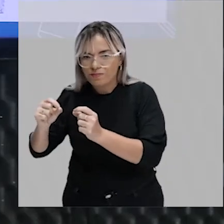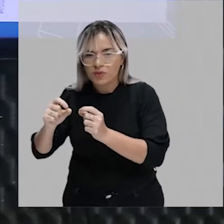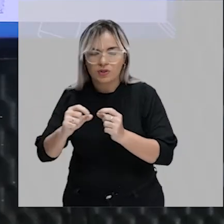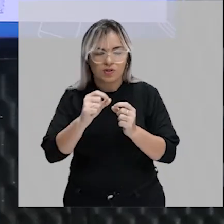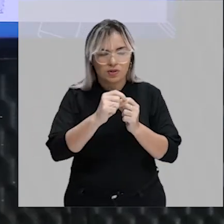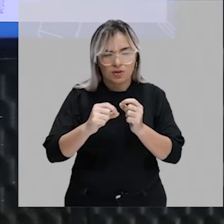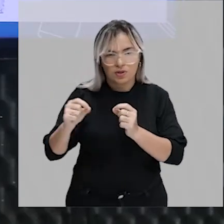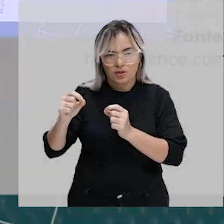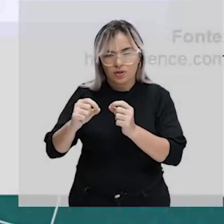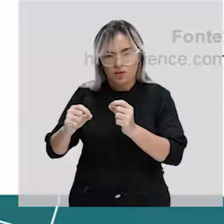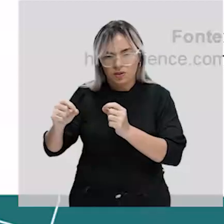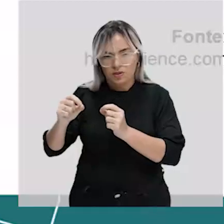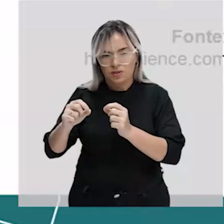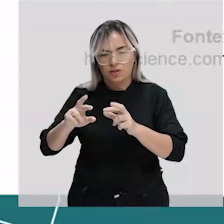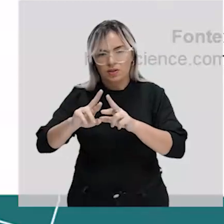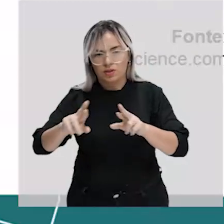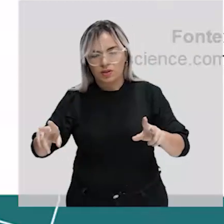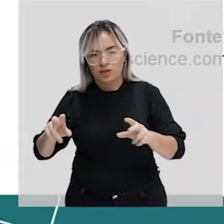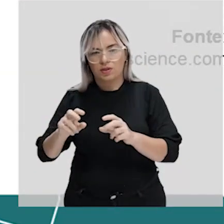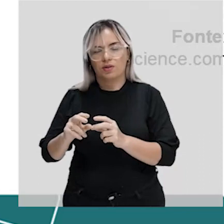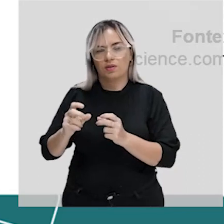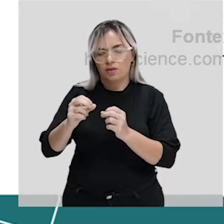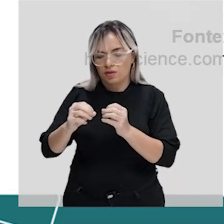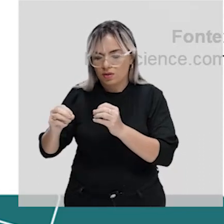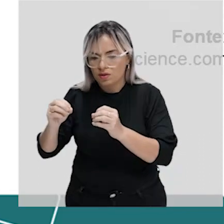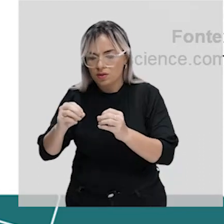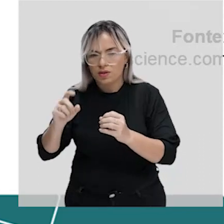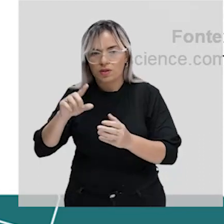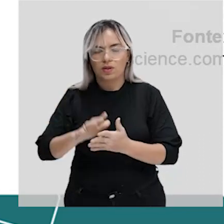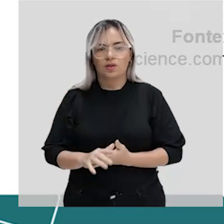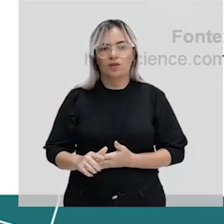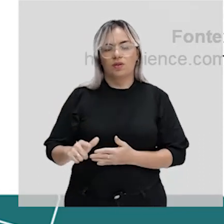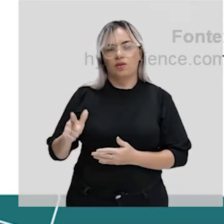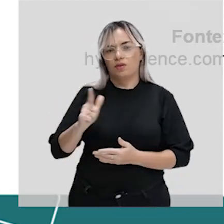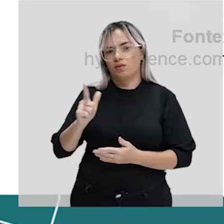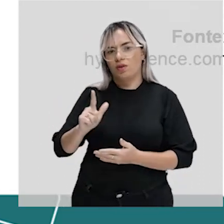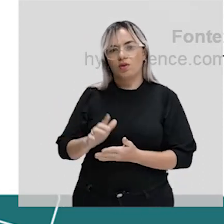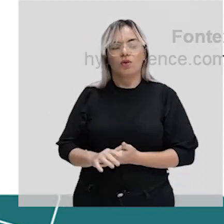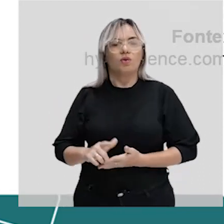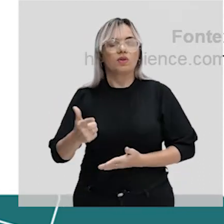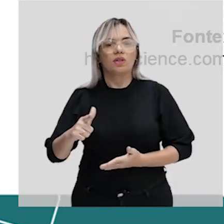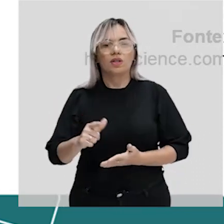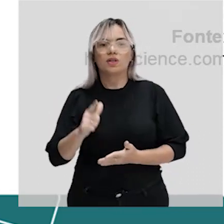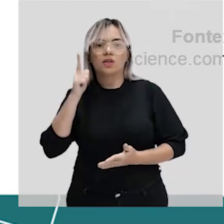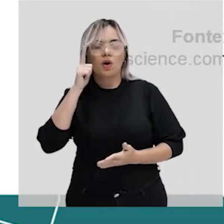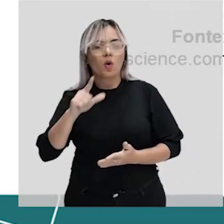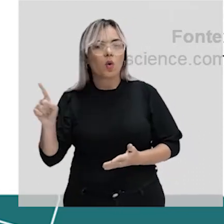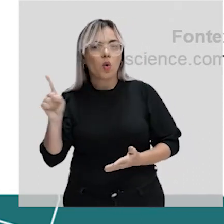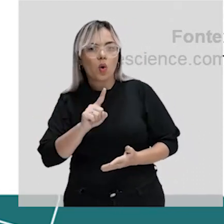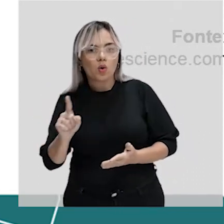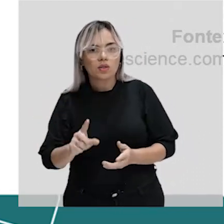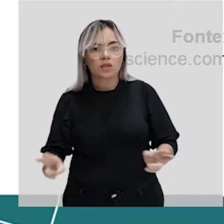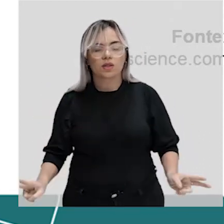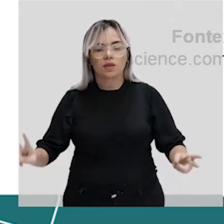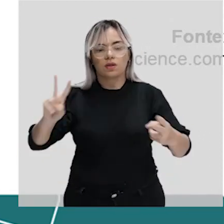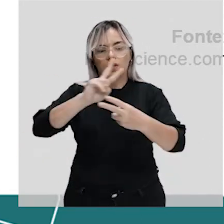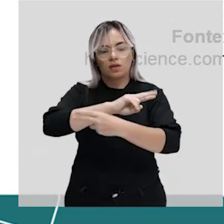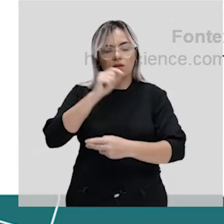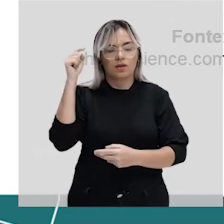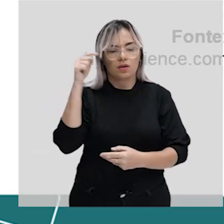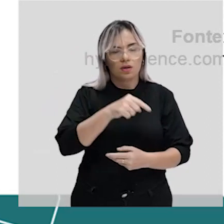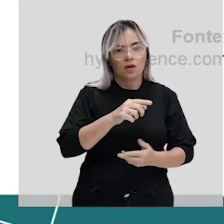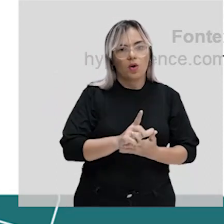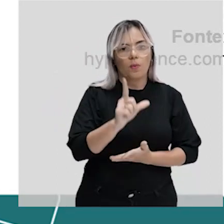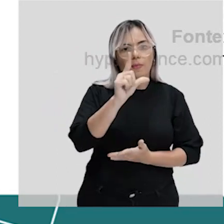tem, que tem diferenças entre eles, eles não são capazes de se intercruzarem. Então, por exemplo, uma planta que produz um grão de